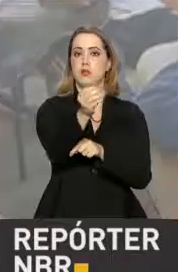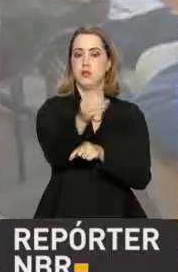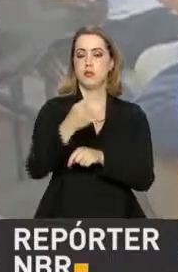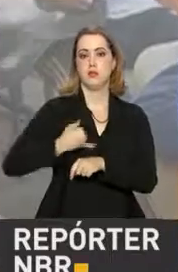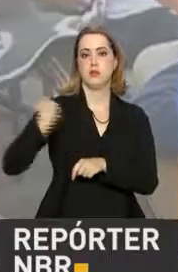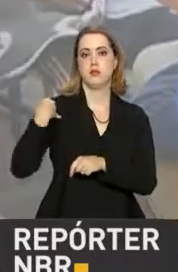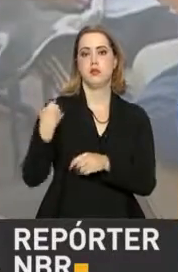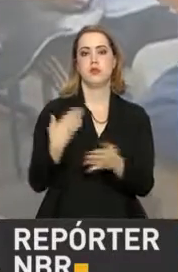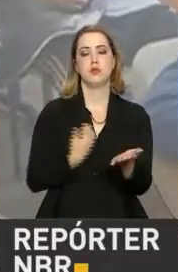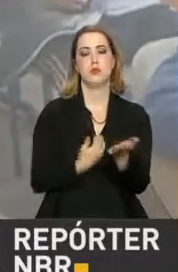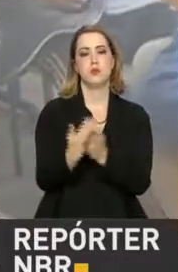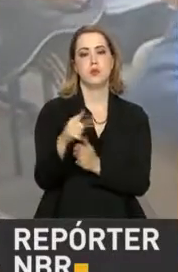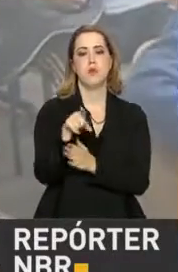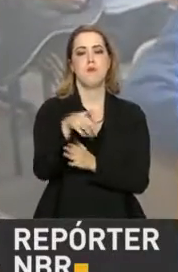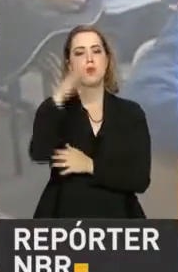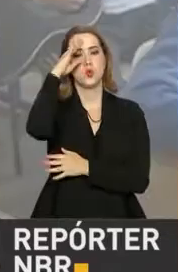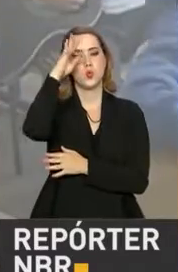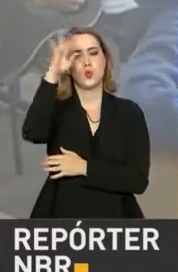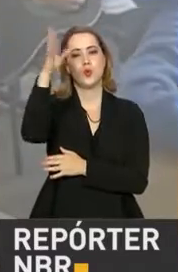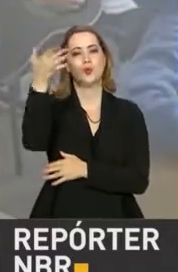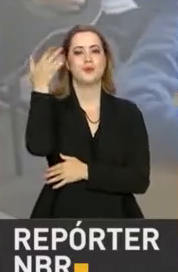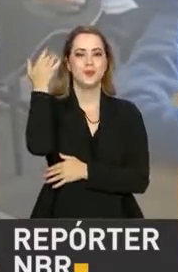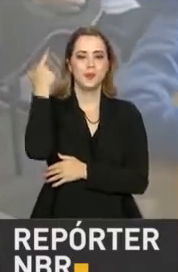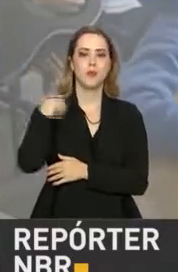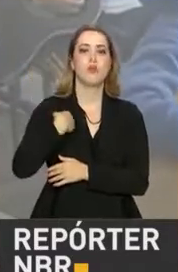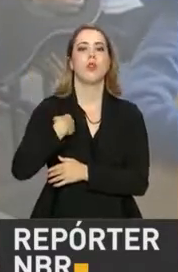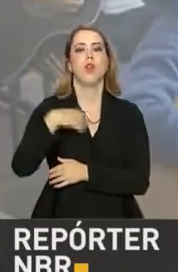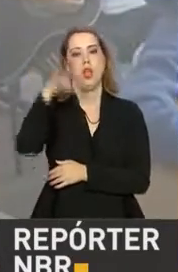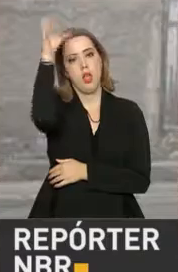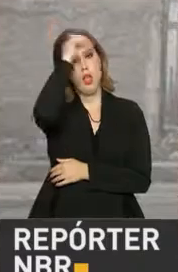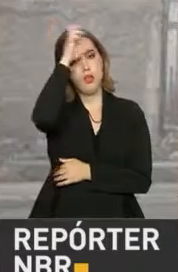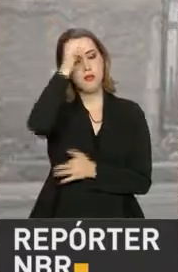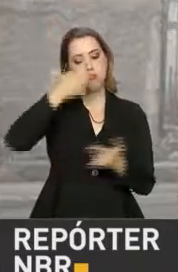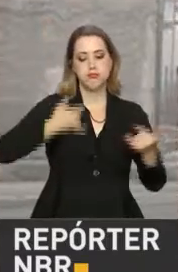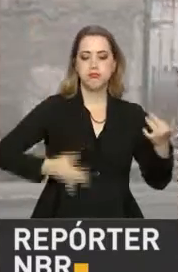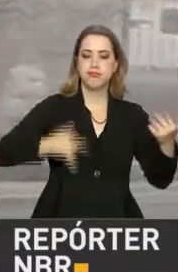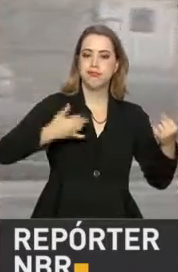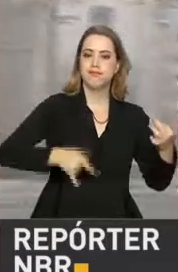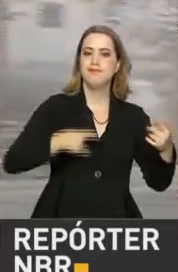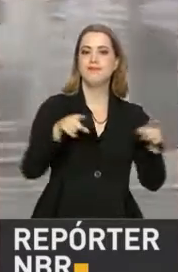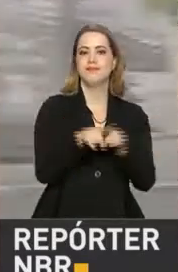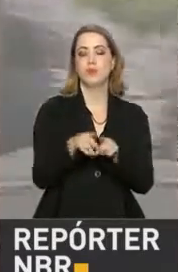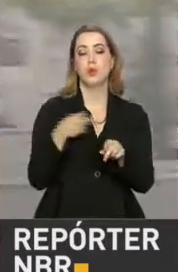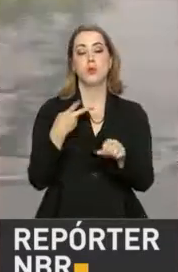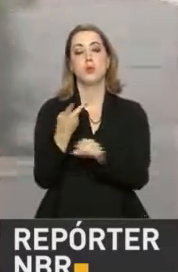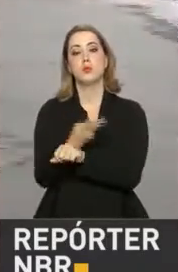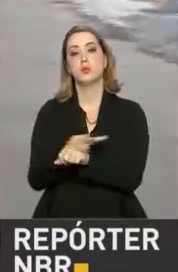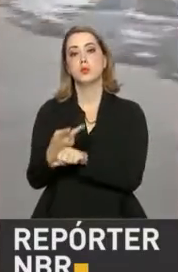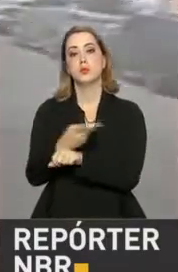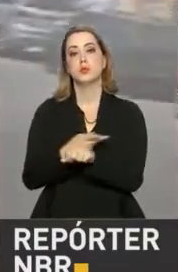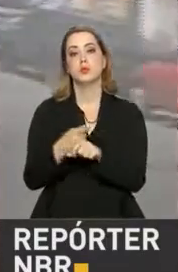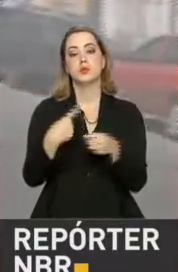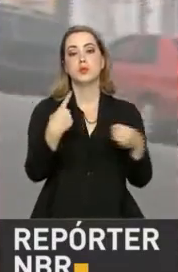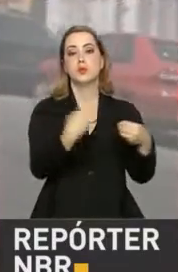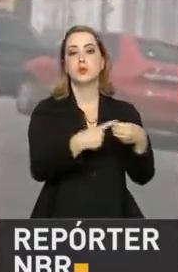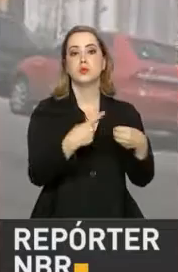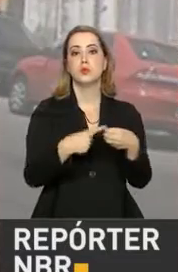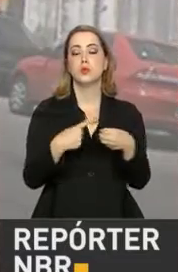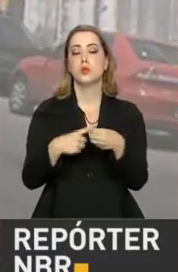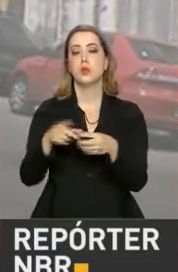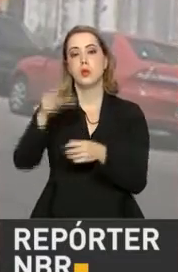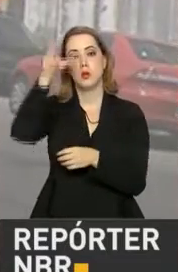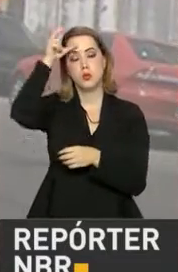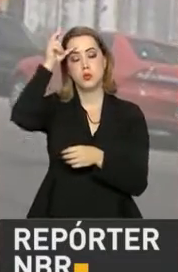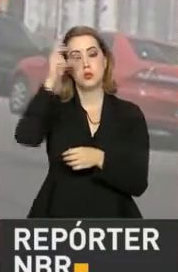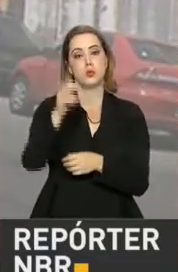concretizar um antigo sonho aprender a tocar violão pra isso procurou o ponto de cultura do itaim paulista na